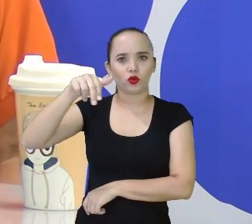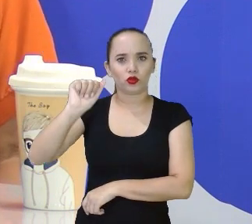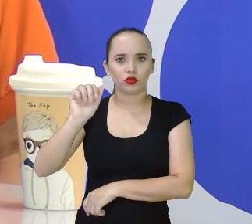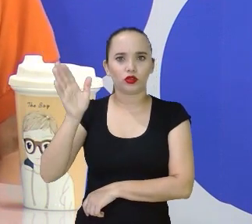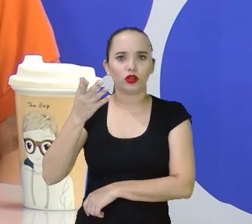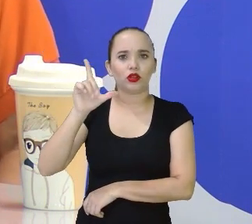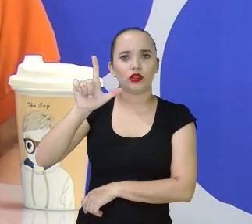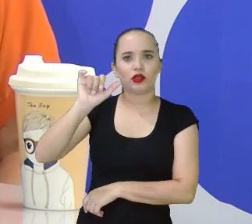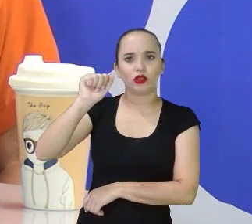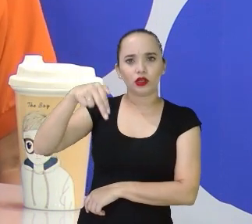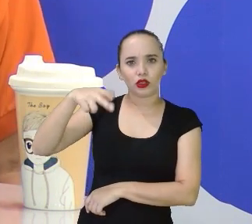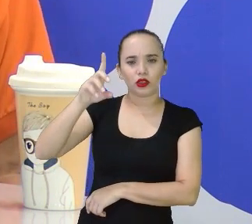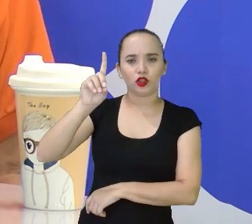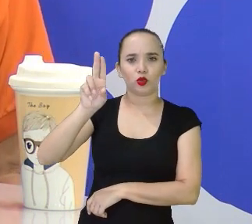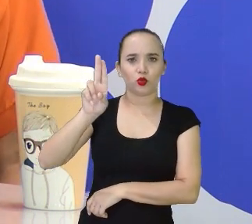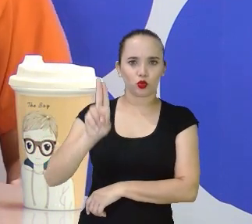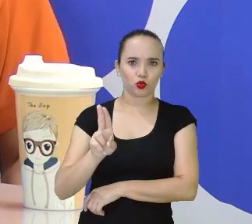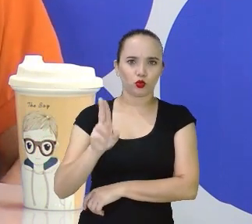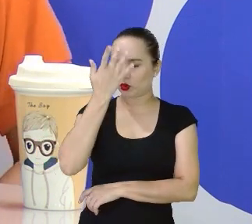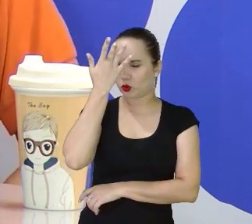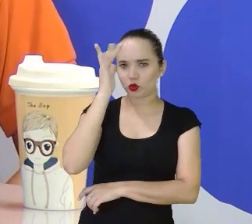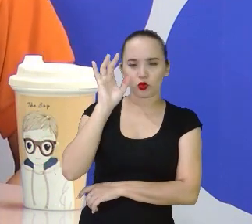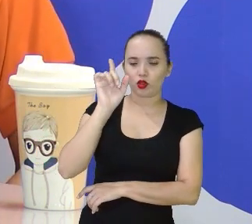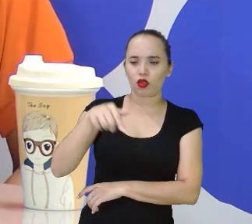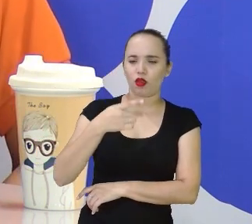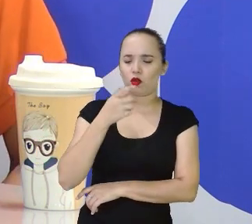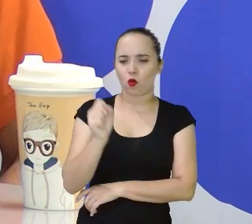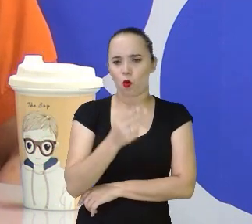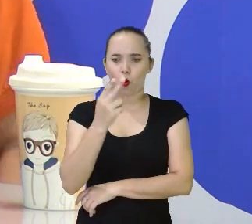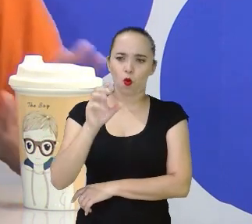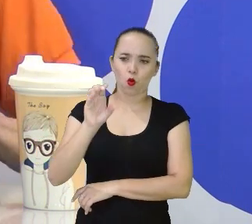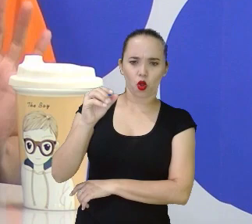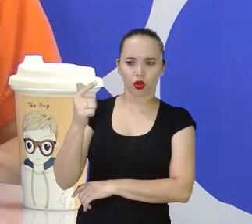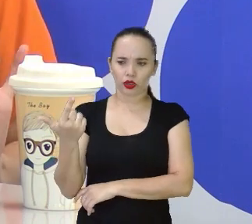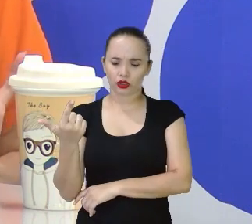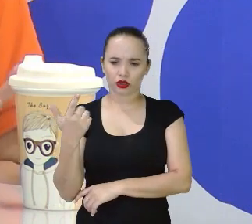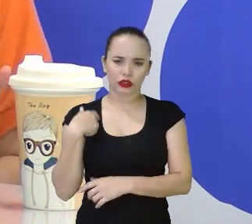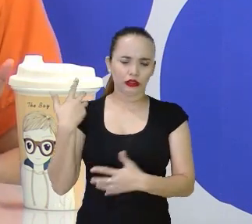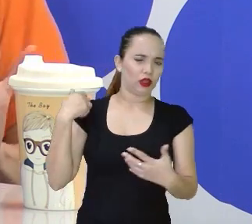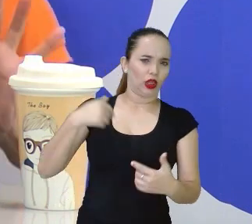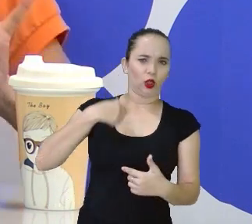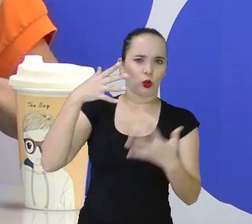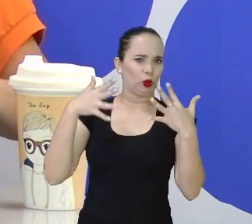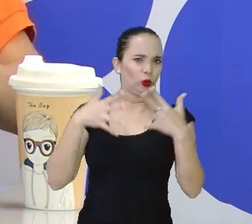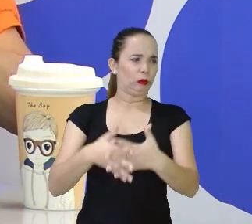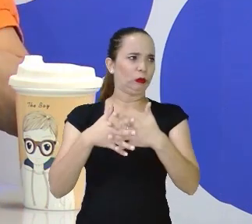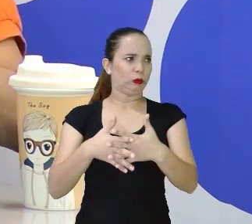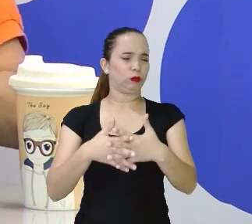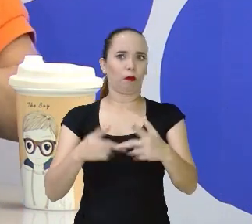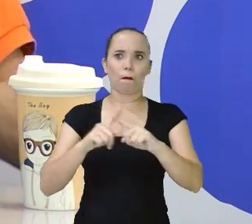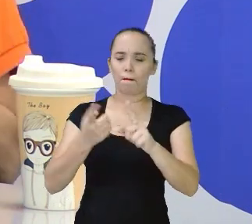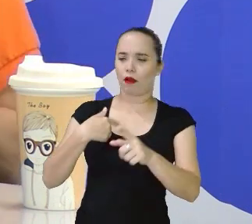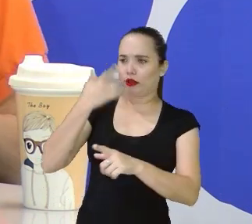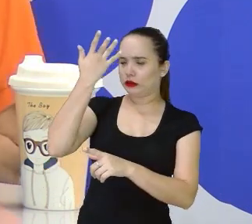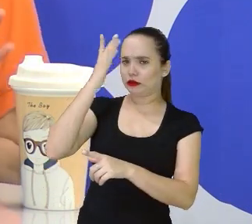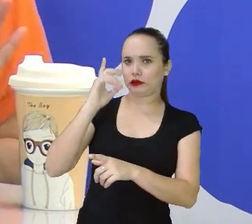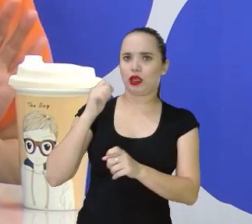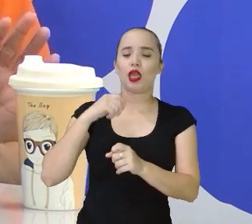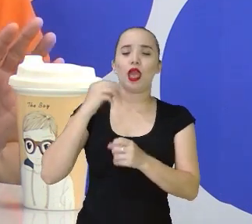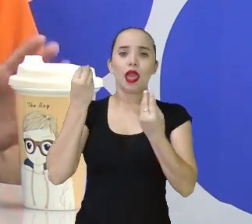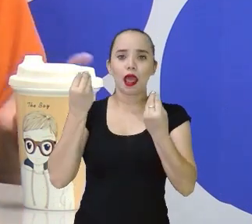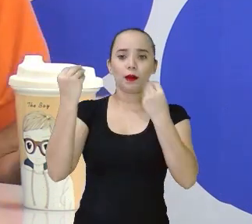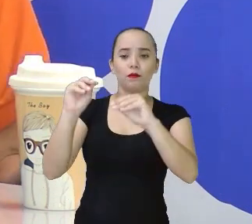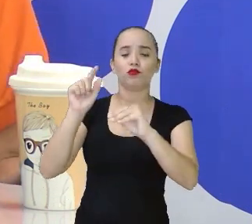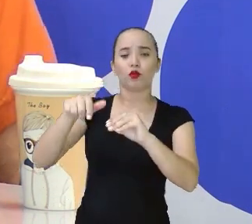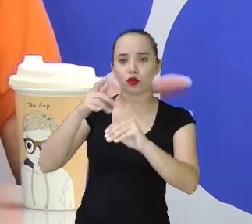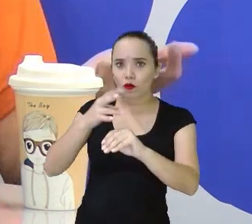Ah, sim, eu sei. Ou é Olinda. Eu não, ou ela conhece Olinda, tá meio aqui confuso, mas eu não sei se ela conhece Olinda, mas ela botou aqui